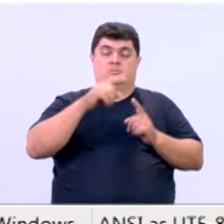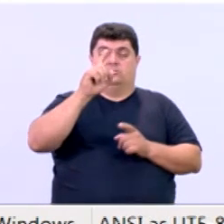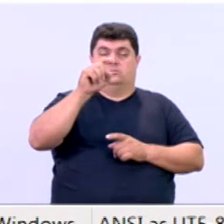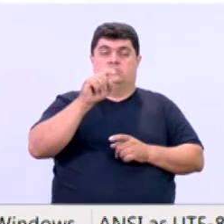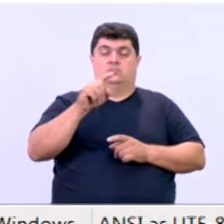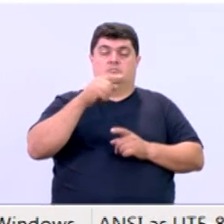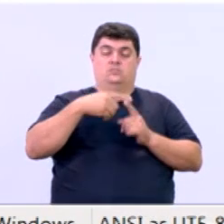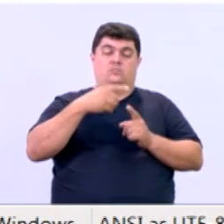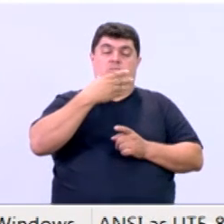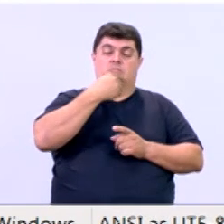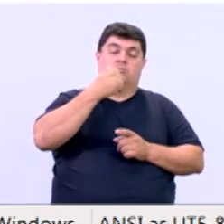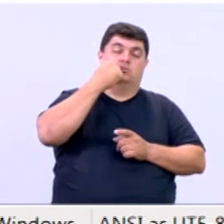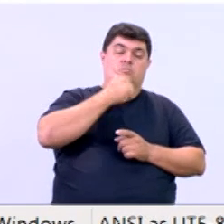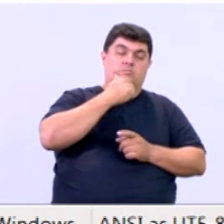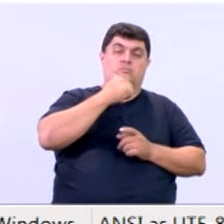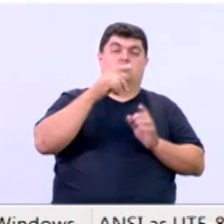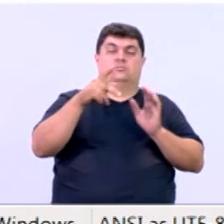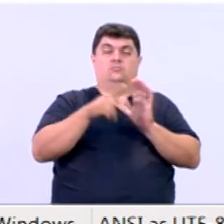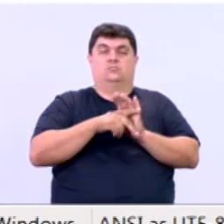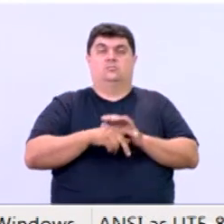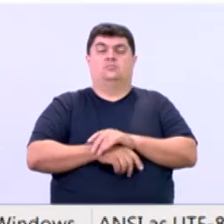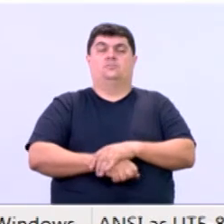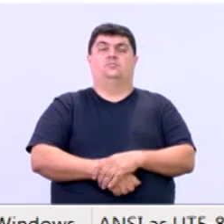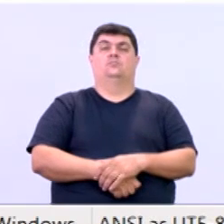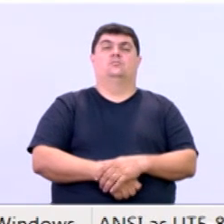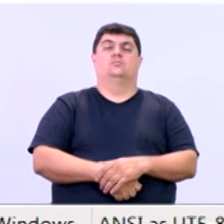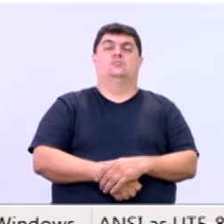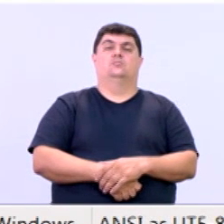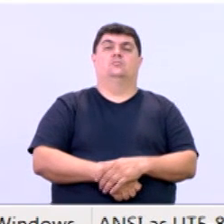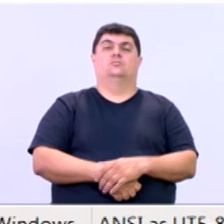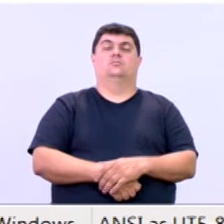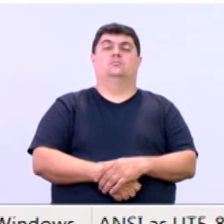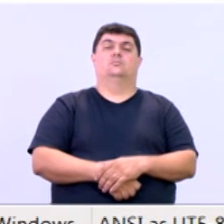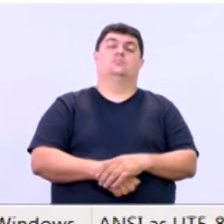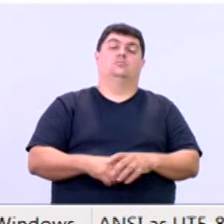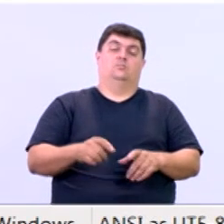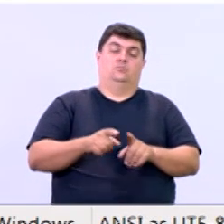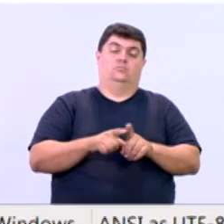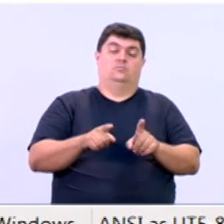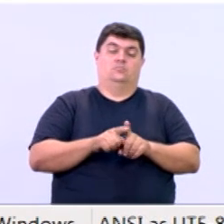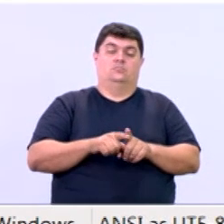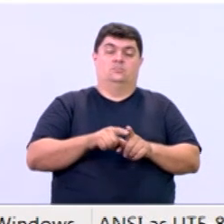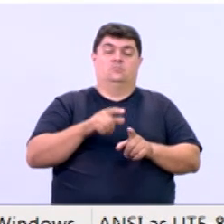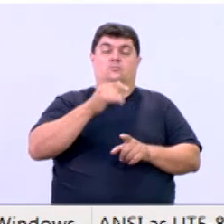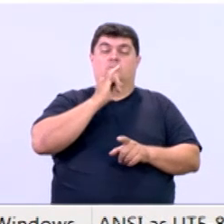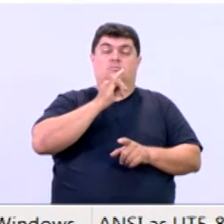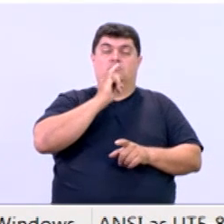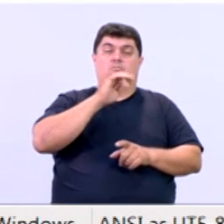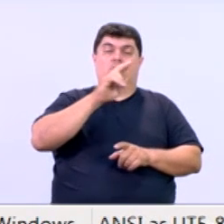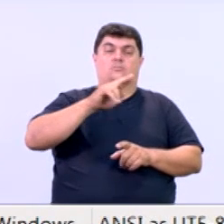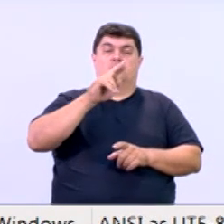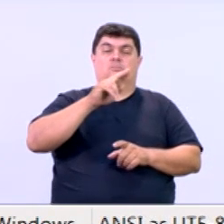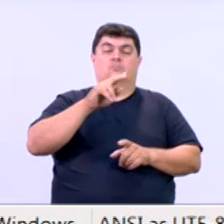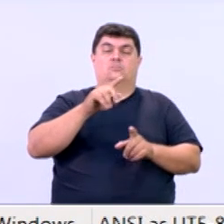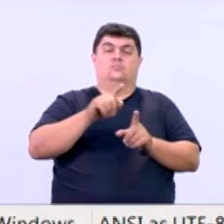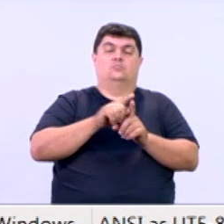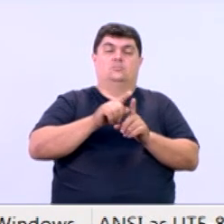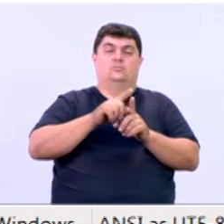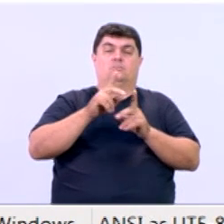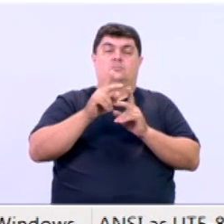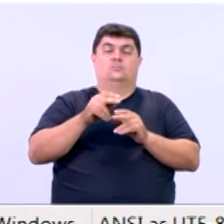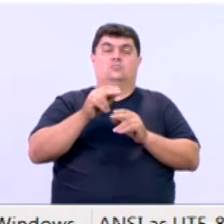ao sexo, masculino ou feminino. Assim como estava no nosso exemplo. Mesma